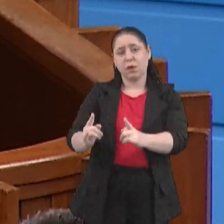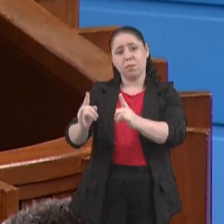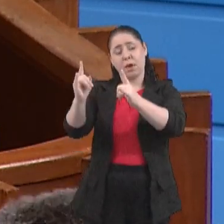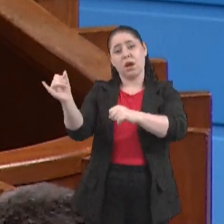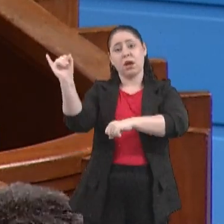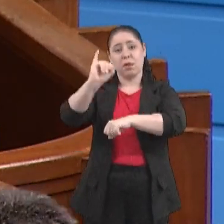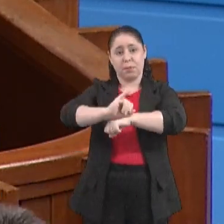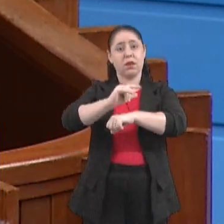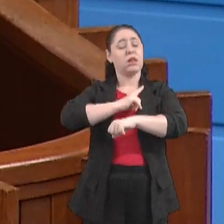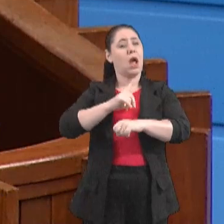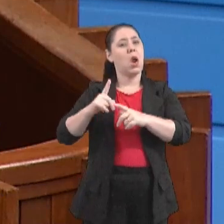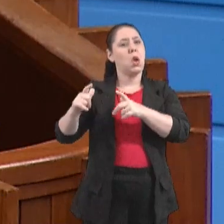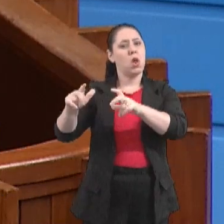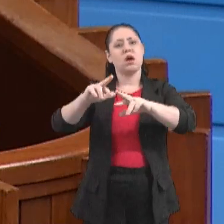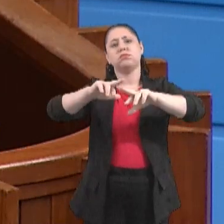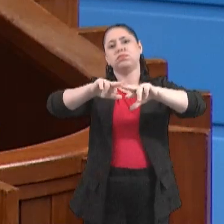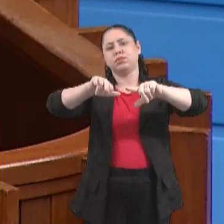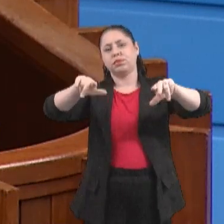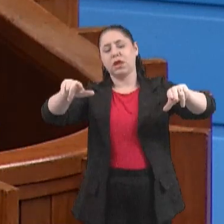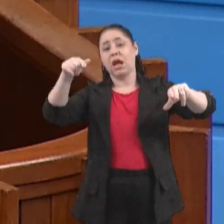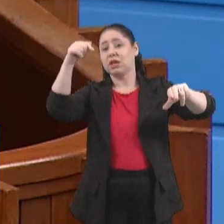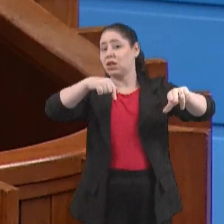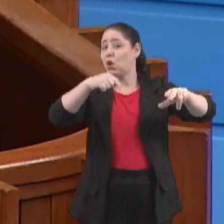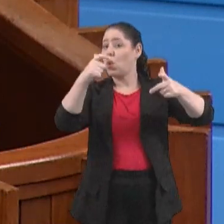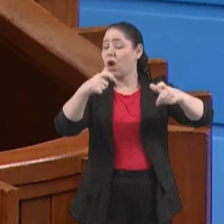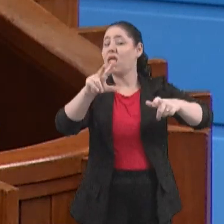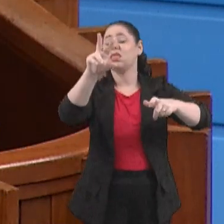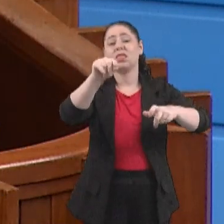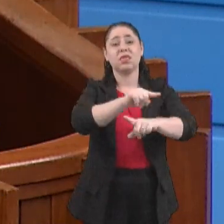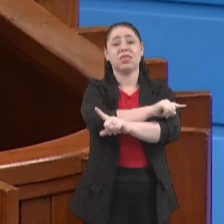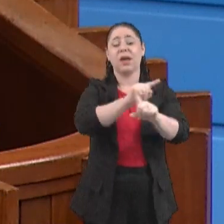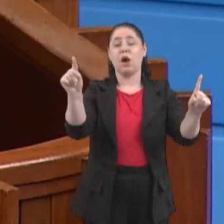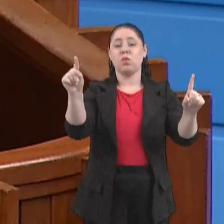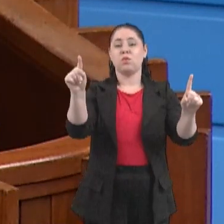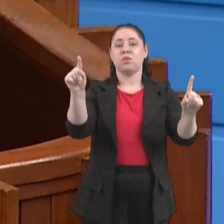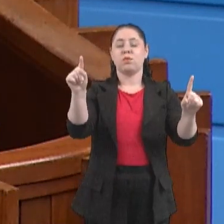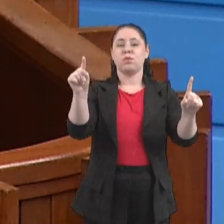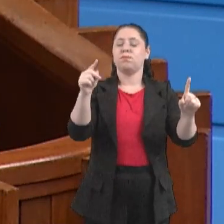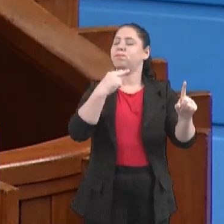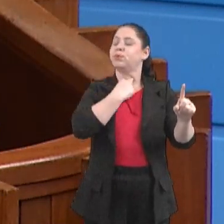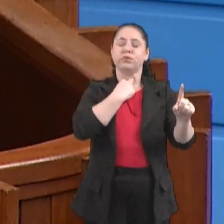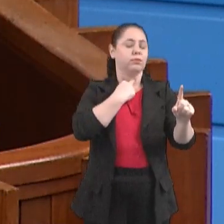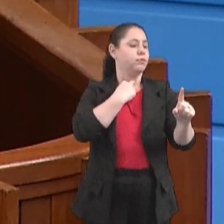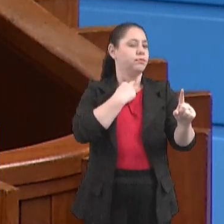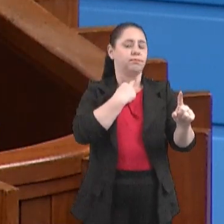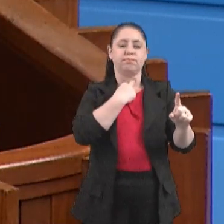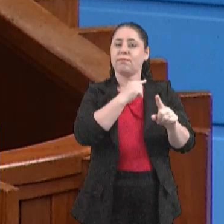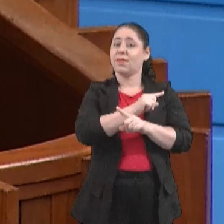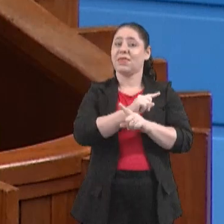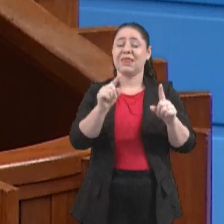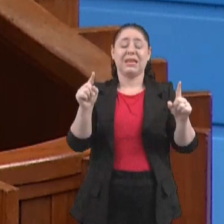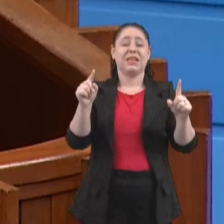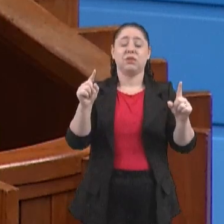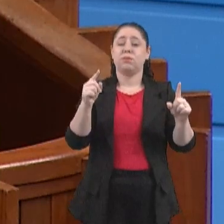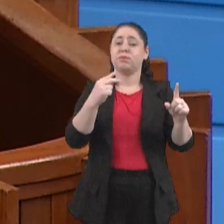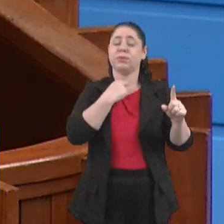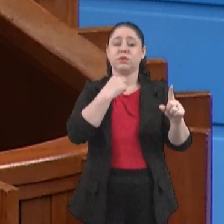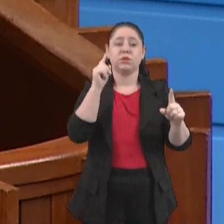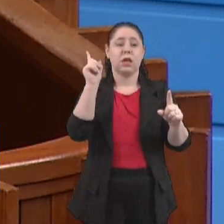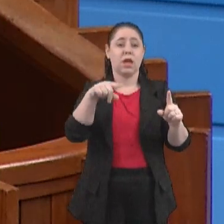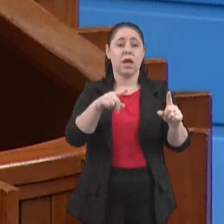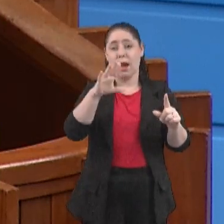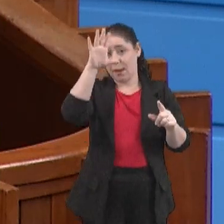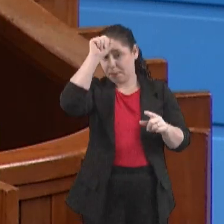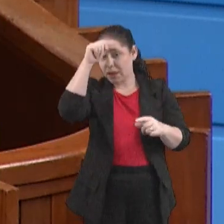na capital e este não é o lugar. Aqui não pode, aqui não deve. Nós temos